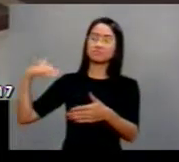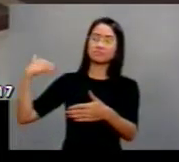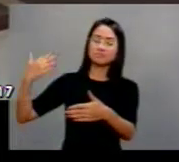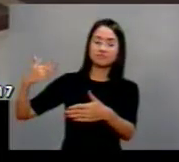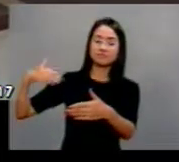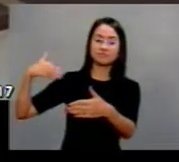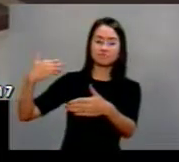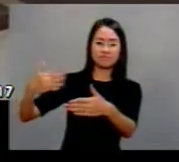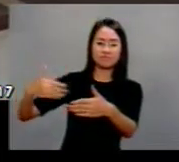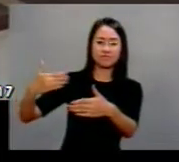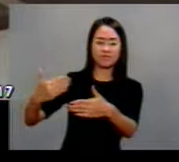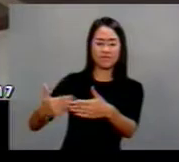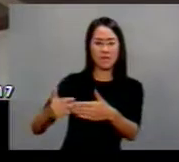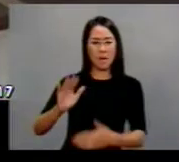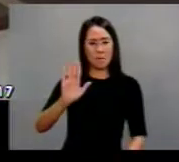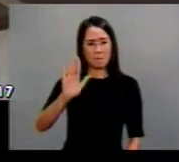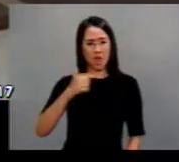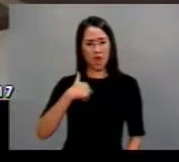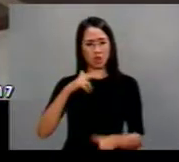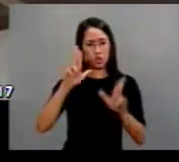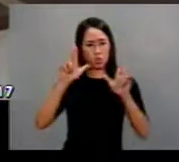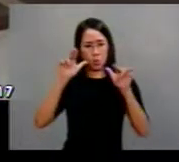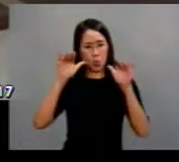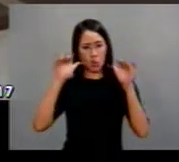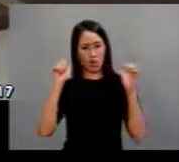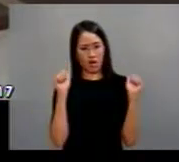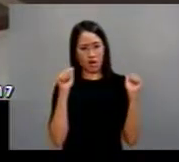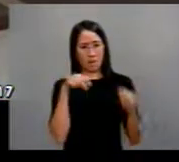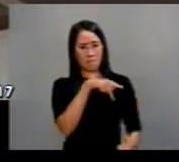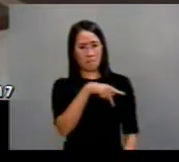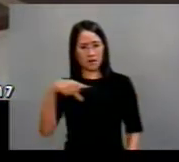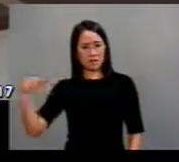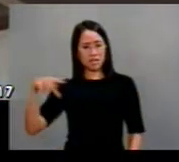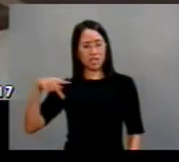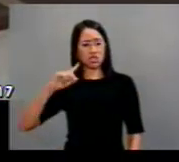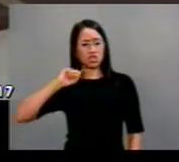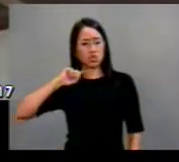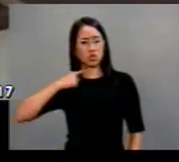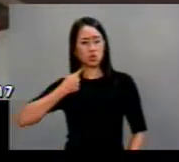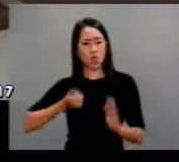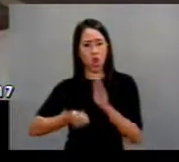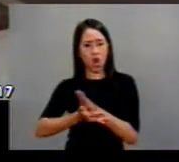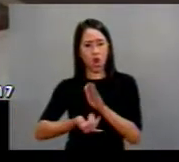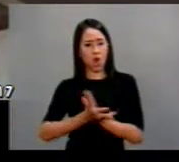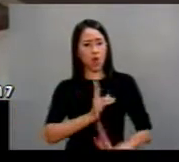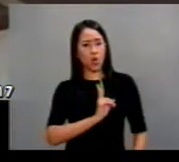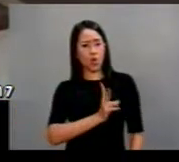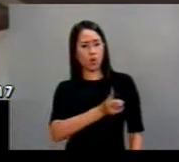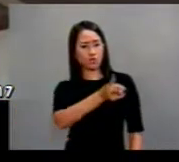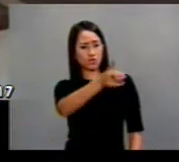um presidente da República havia sido flagrado no cometimento do crime de corrupção passiva,